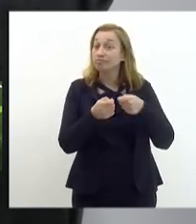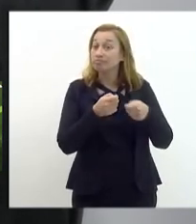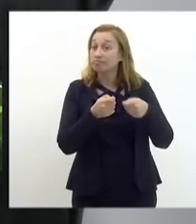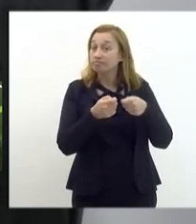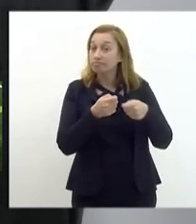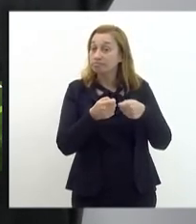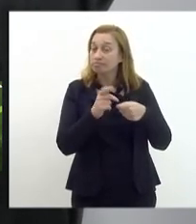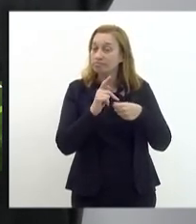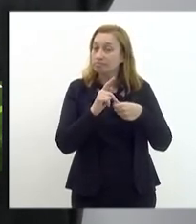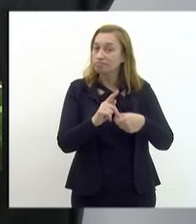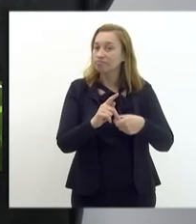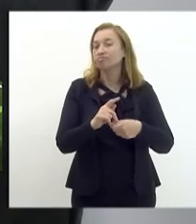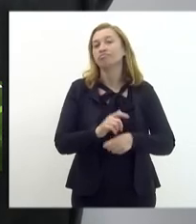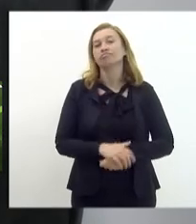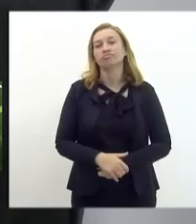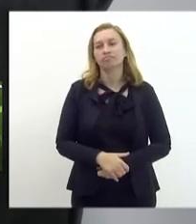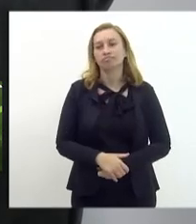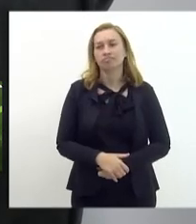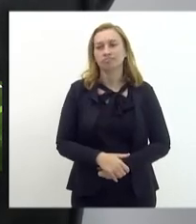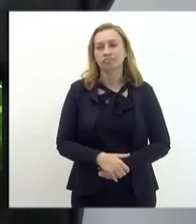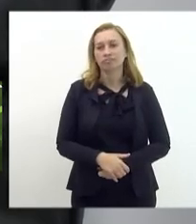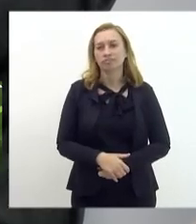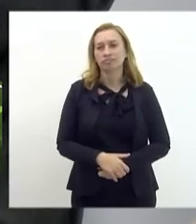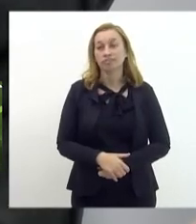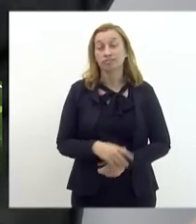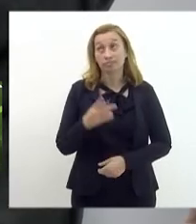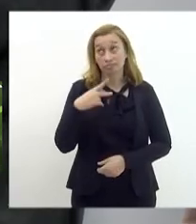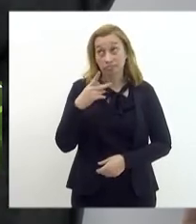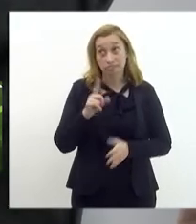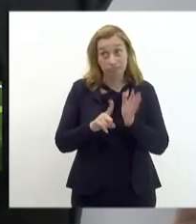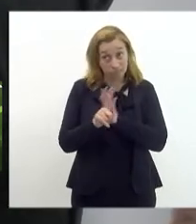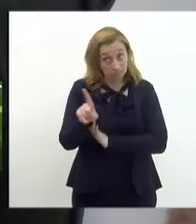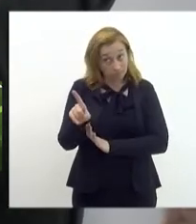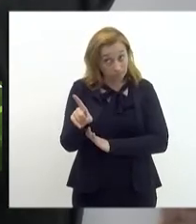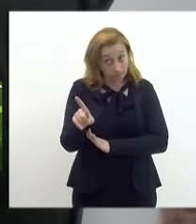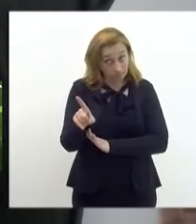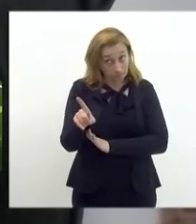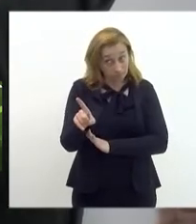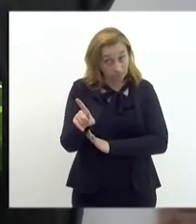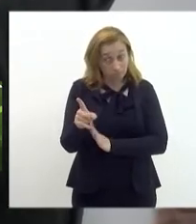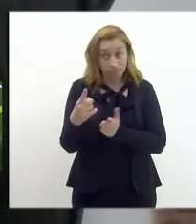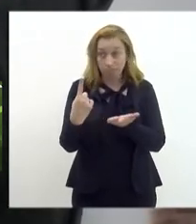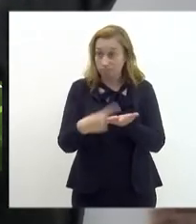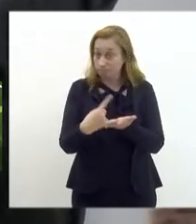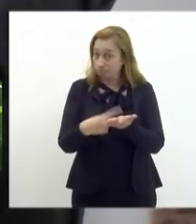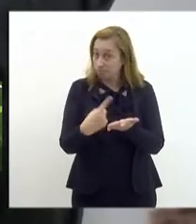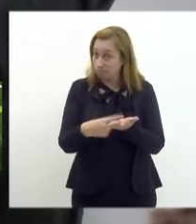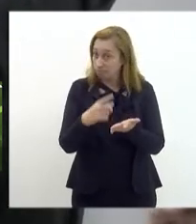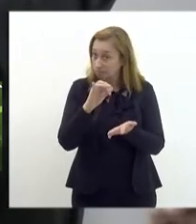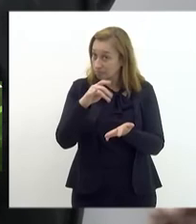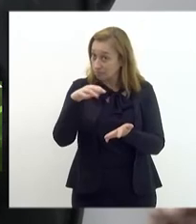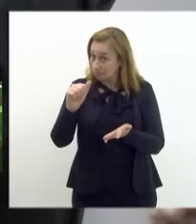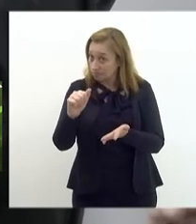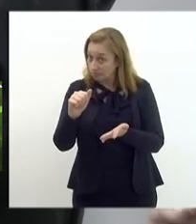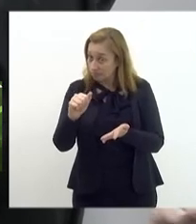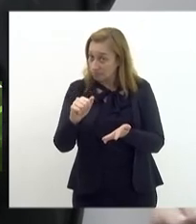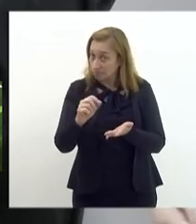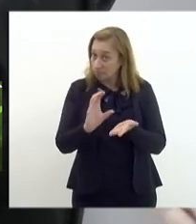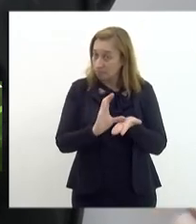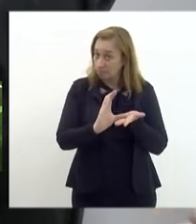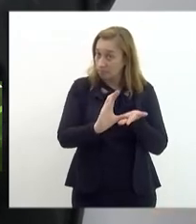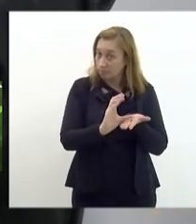e a procuradoria. Aí eu estou fazendo a pergunta. No acordo de leniência, os